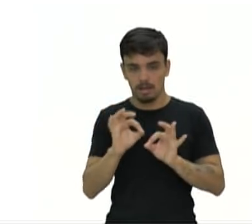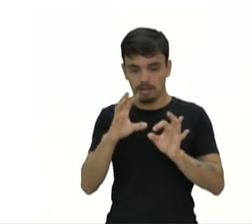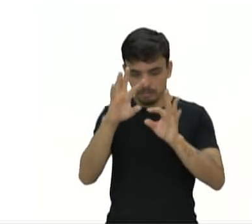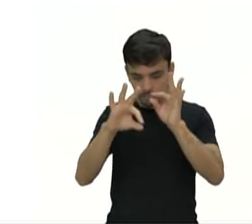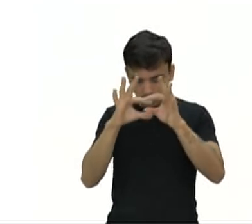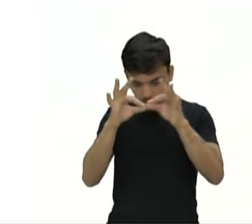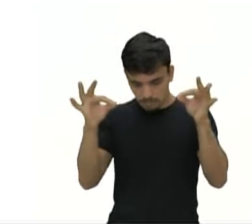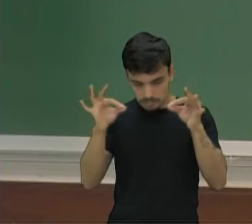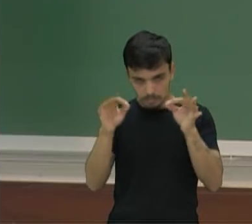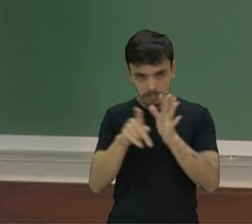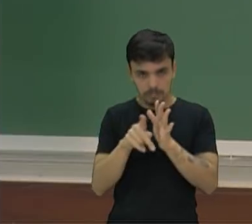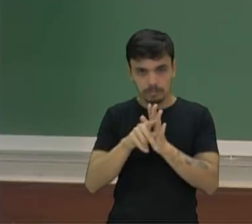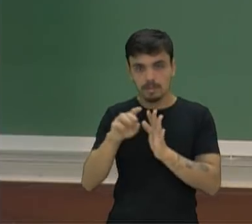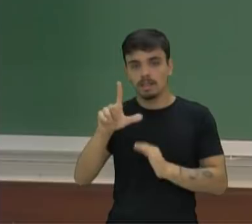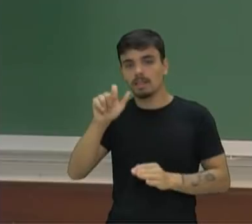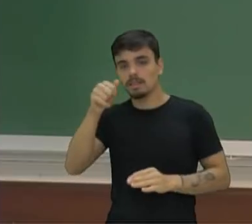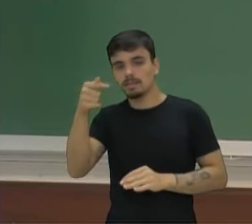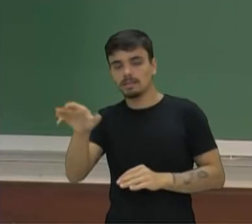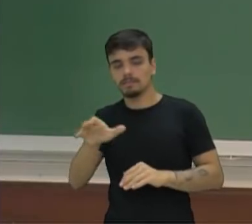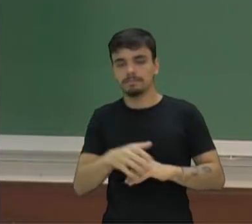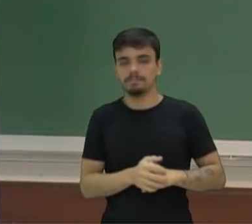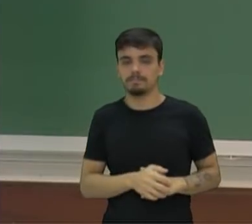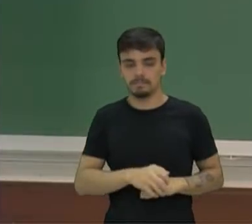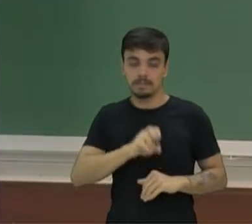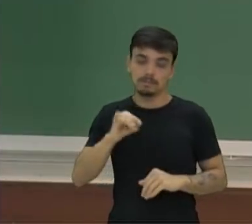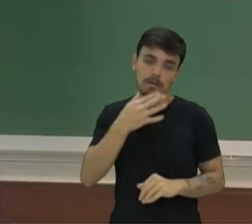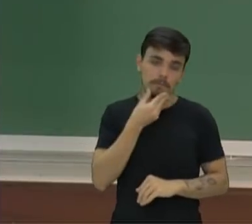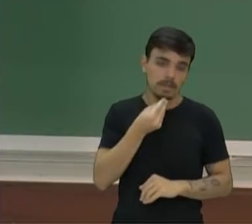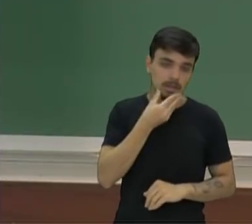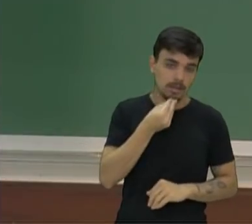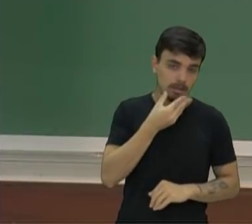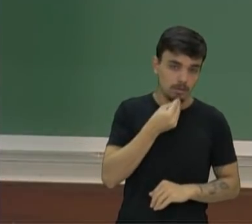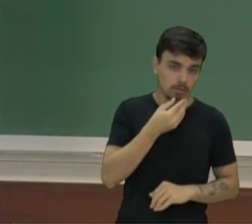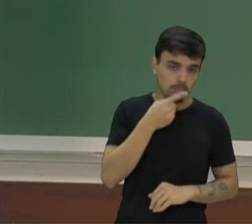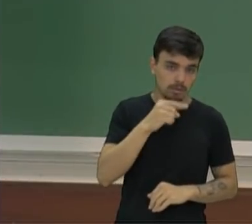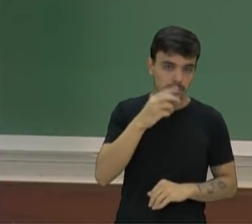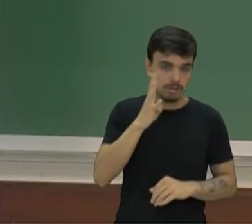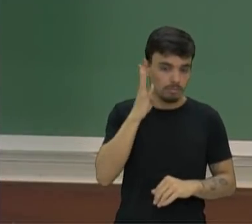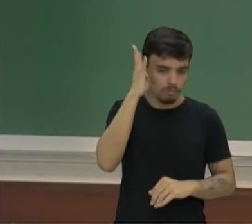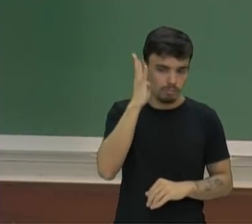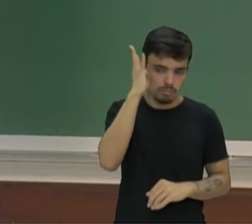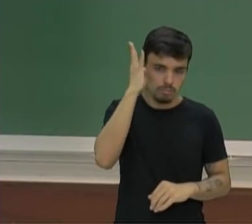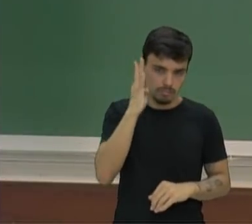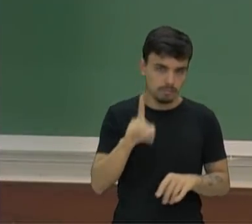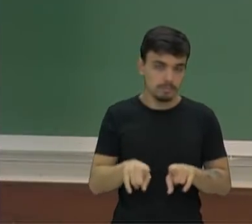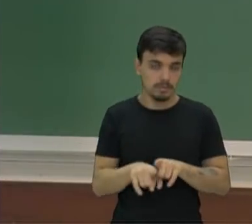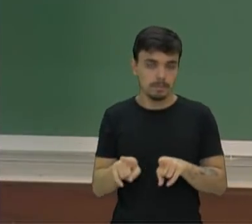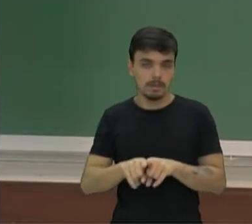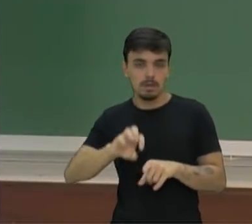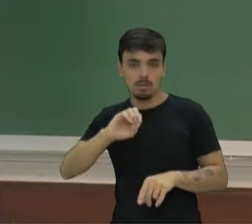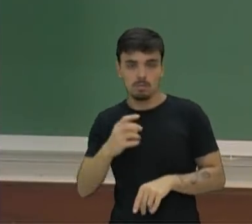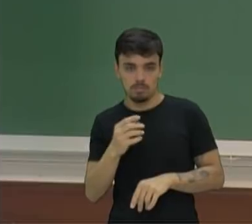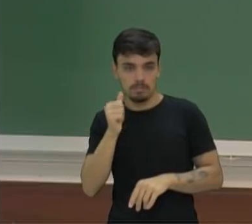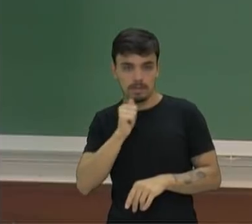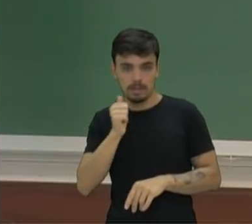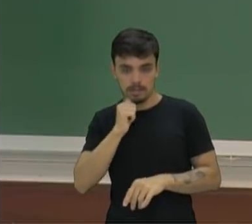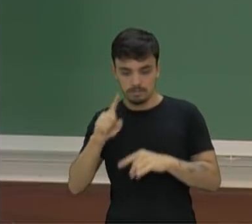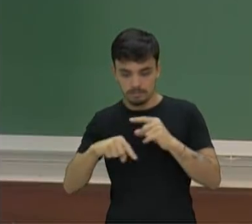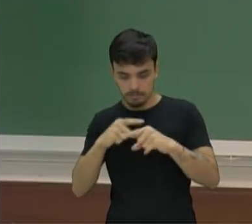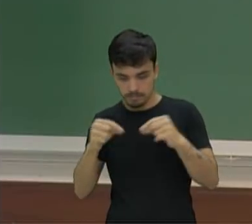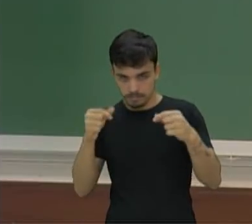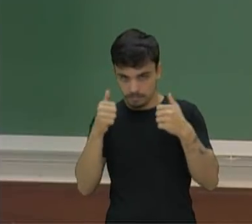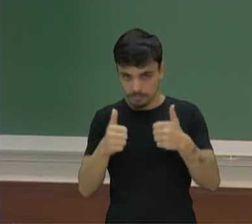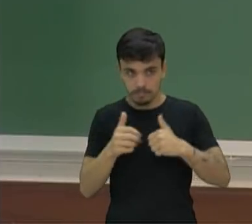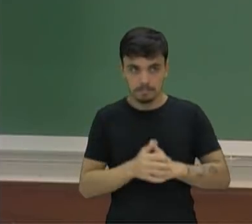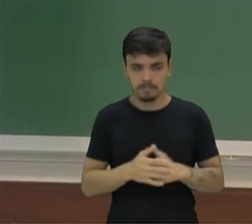se fosse menina. E se fosse menino, vocês viram que era pendurado um ramo de oliveira. E aí? Fechamos? Grécia Antiga e